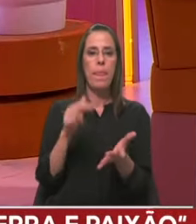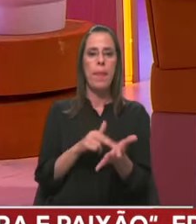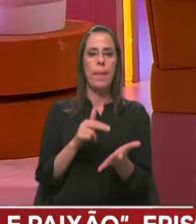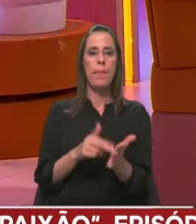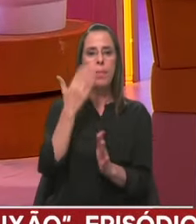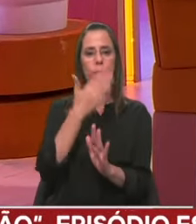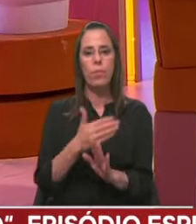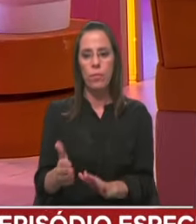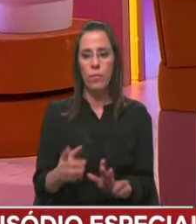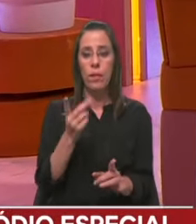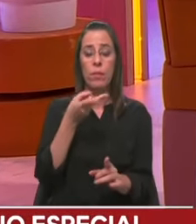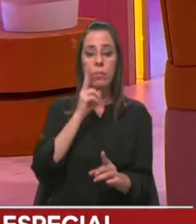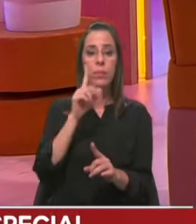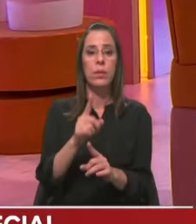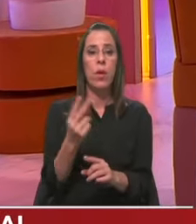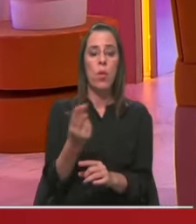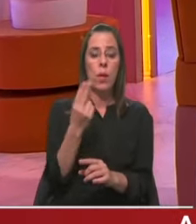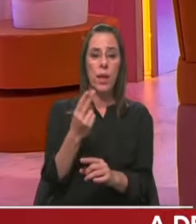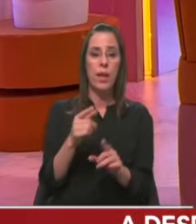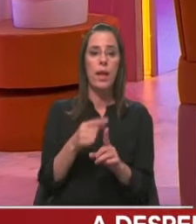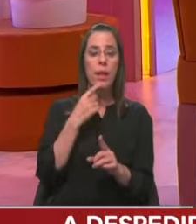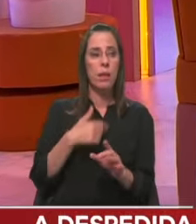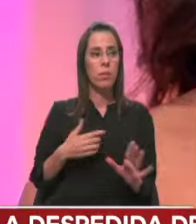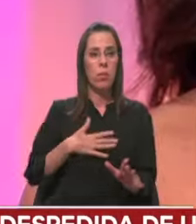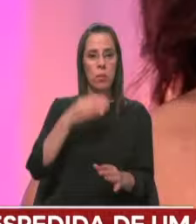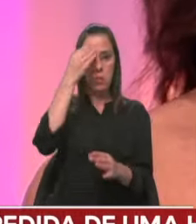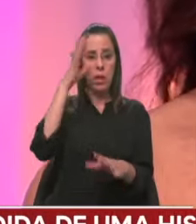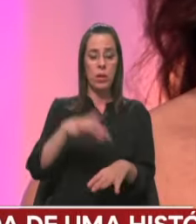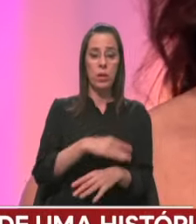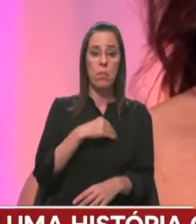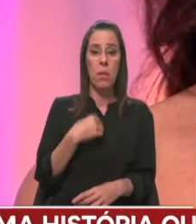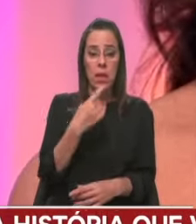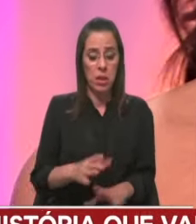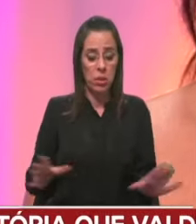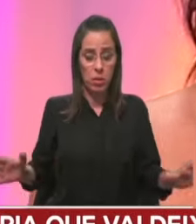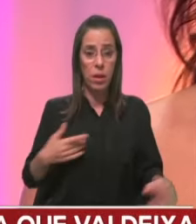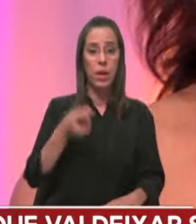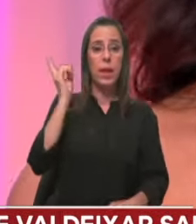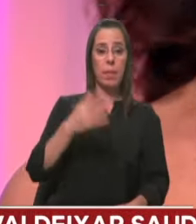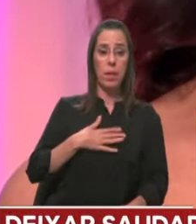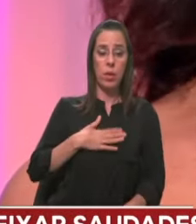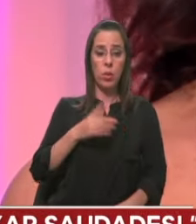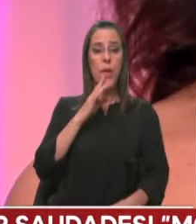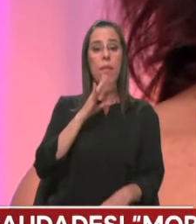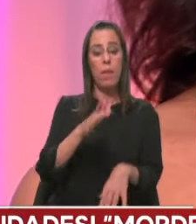mais um tempo. E a diretora da unidade de convalescência disse-me, eu não quero saber do que o seu médico diz para nada, quem manda aqui sou eu,